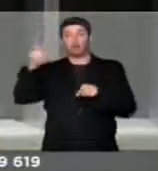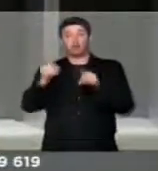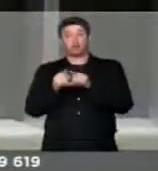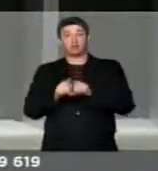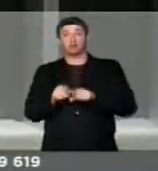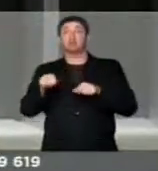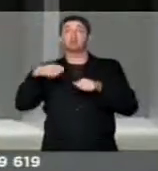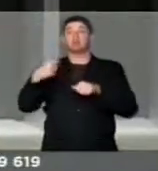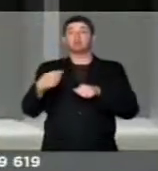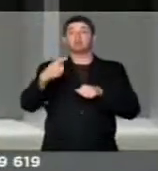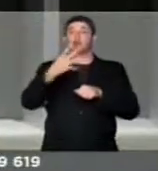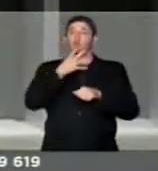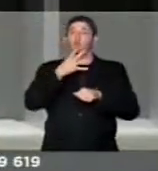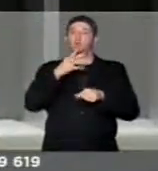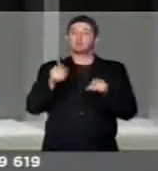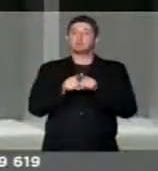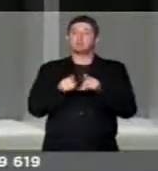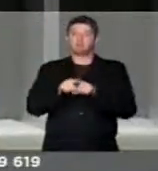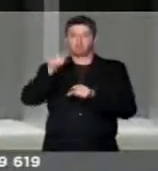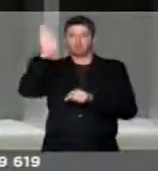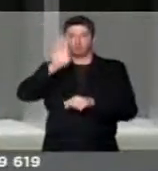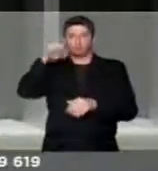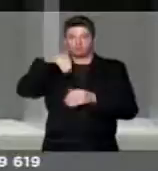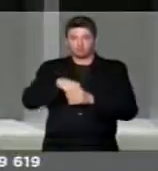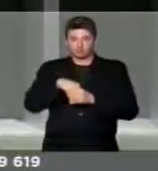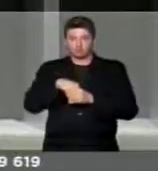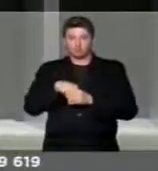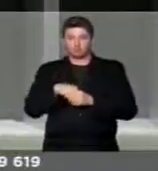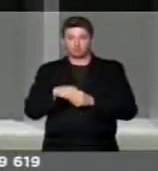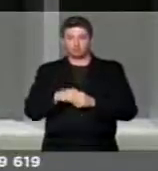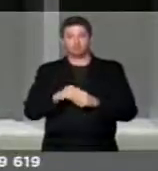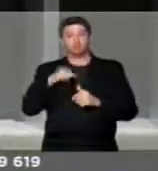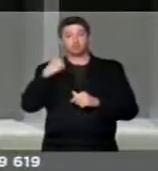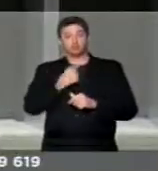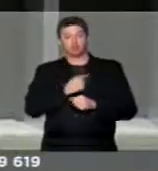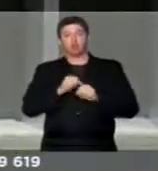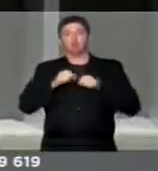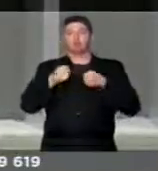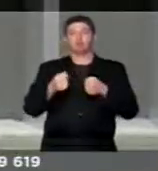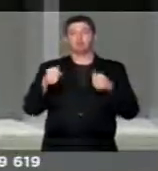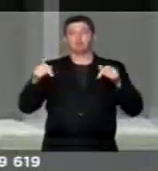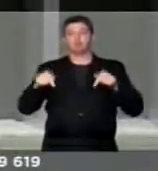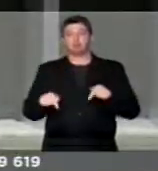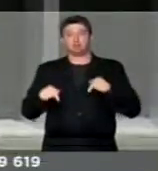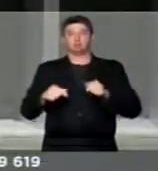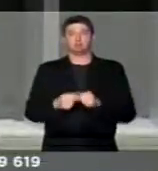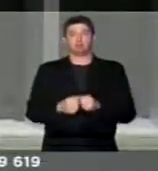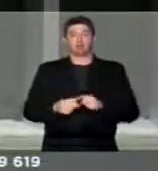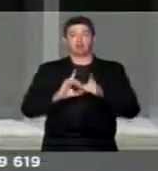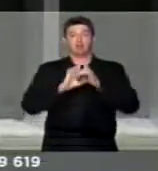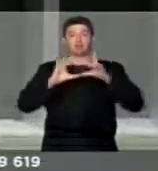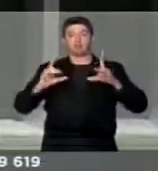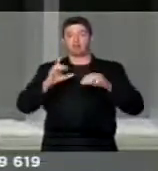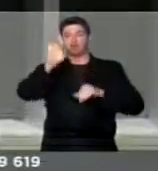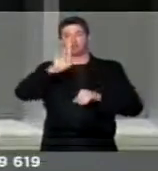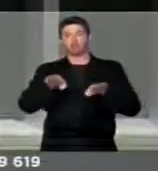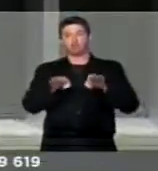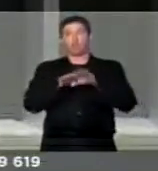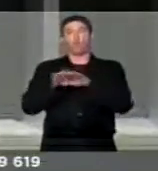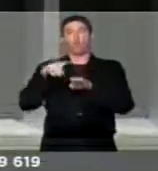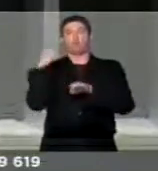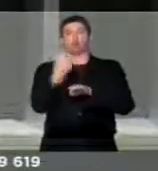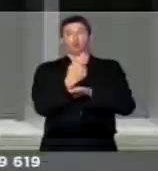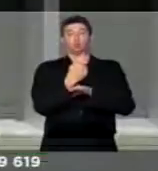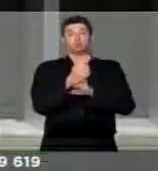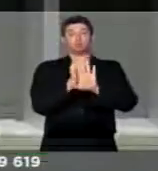e daqueles que conhecem esse Brasil que nós estamos defendendo, o Estado Democrático de Direito.